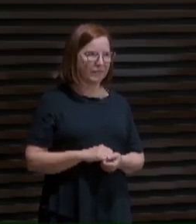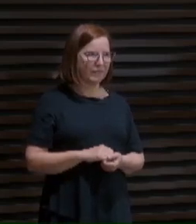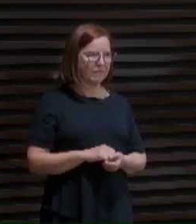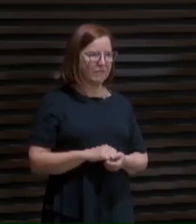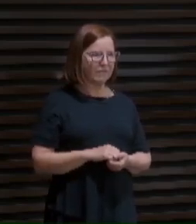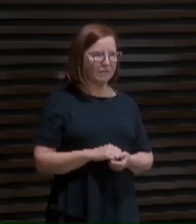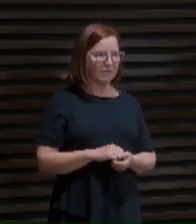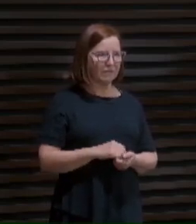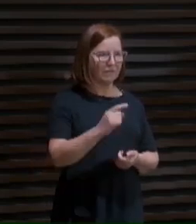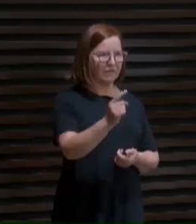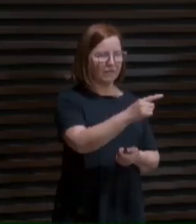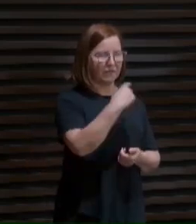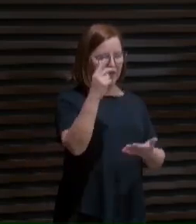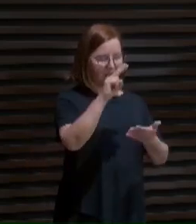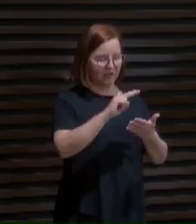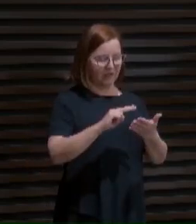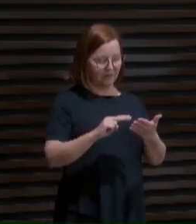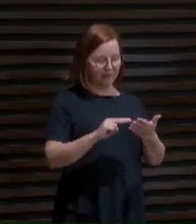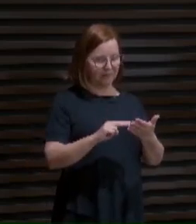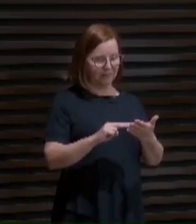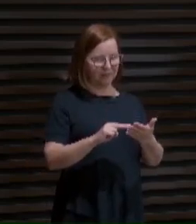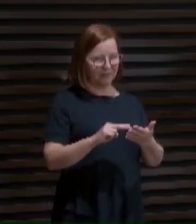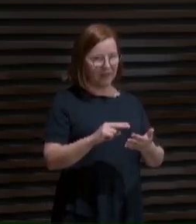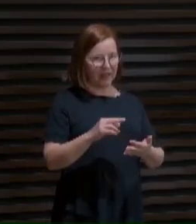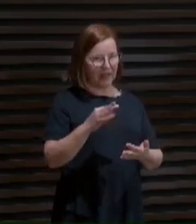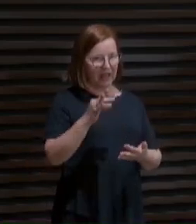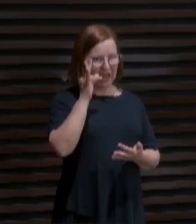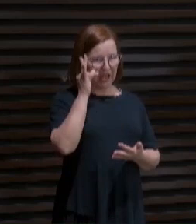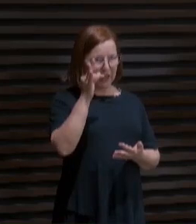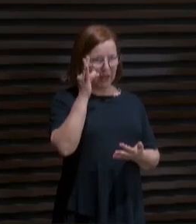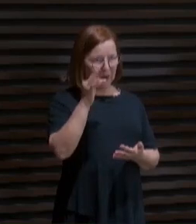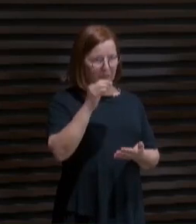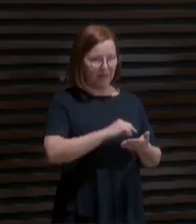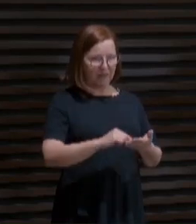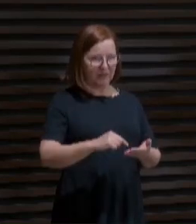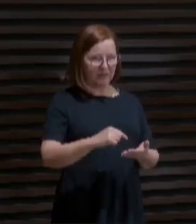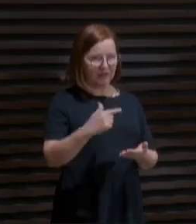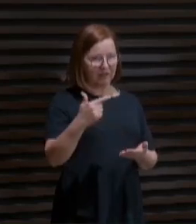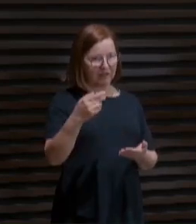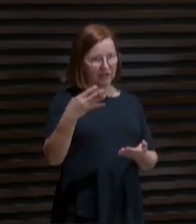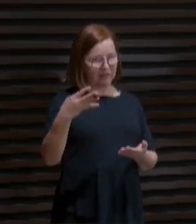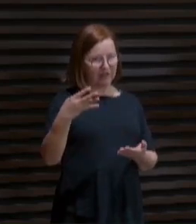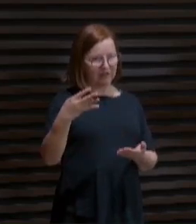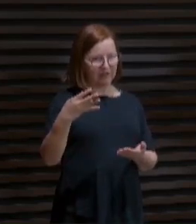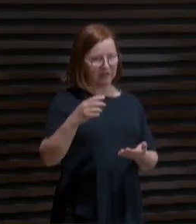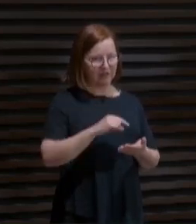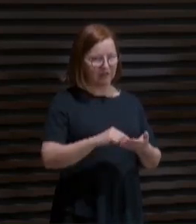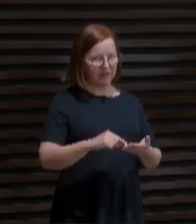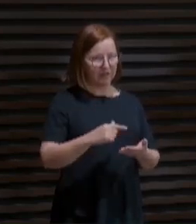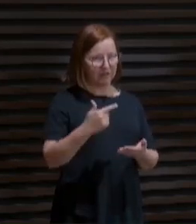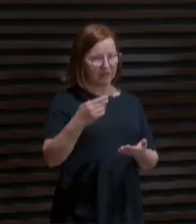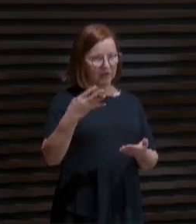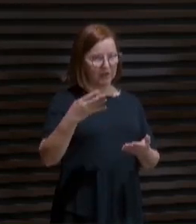Nós vemos aqui Tomé, no versículo 24. O versículo 24